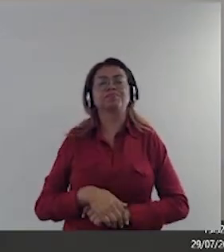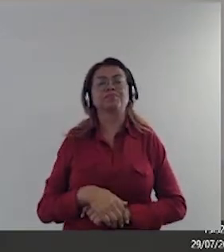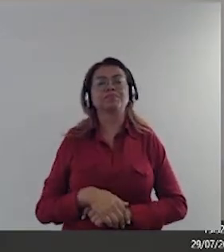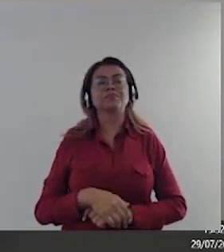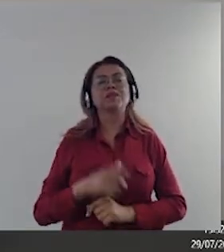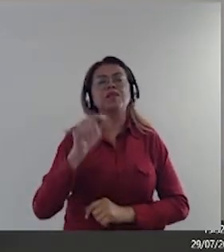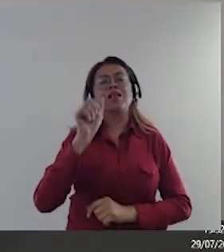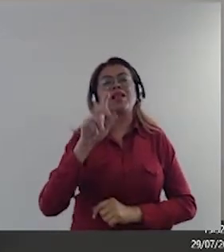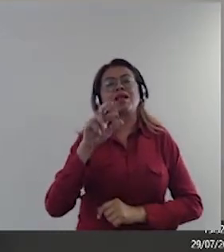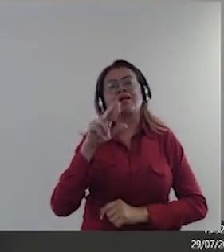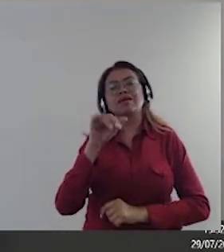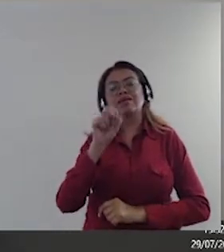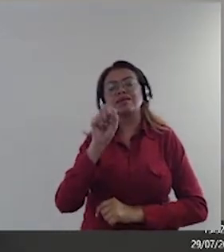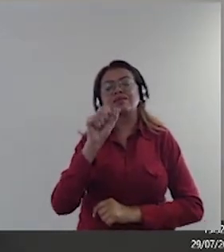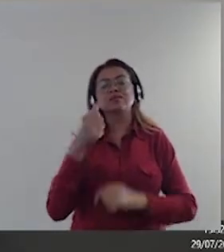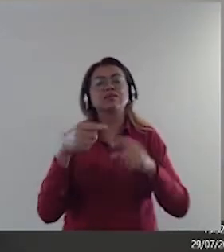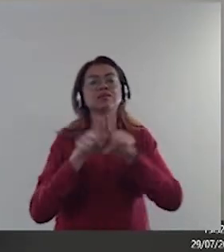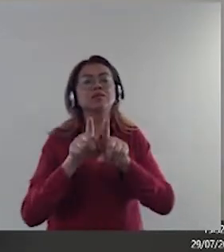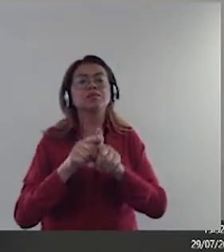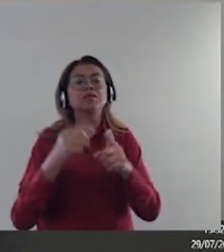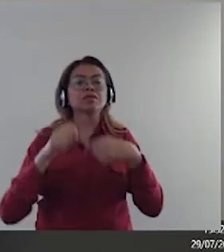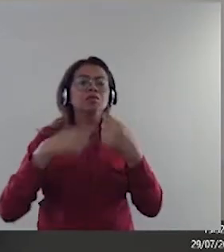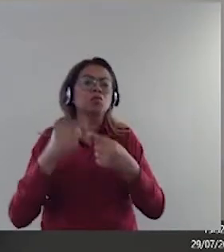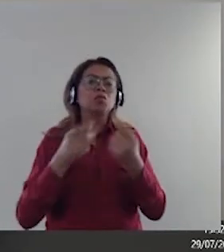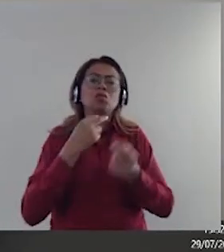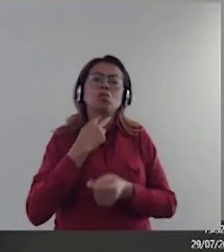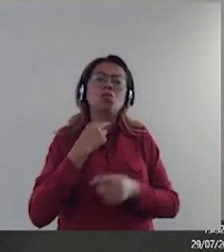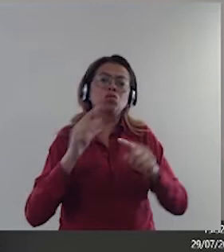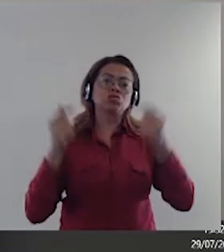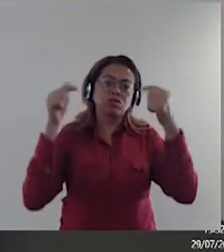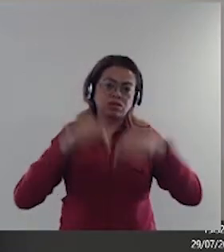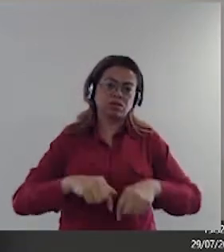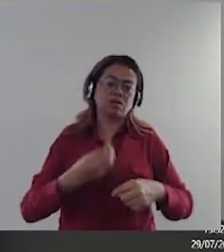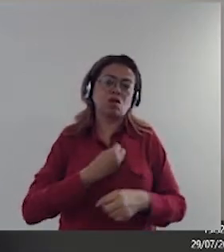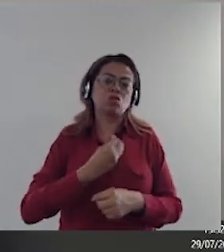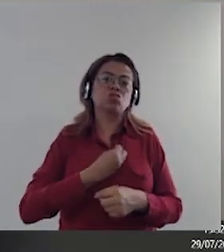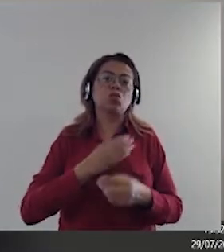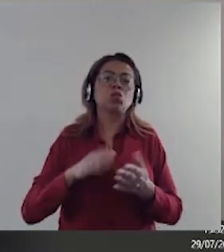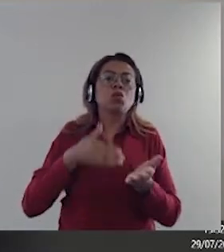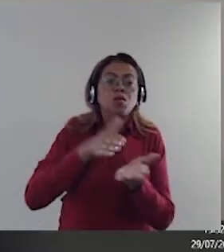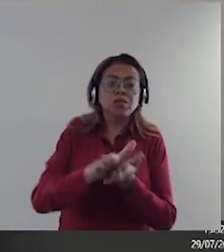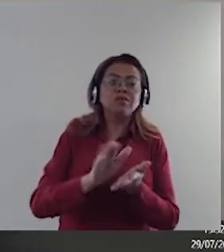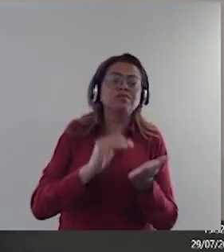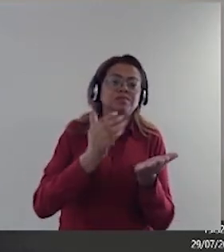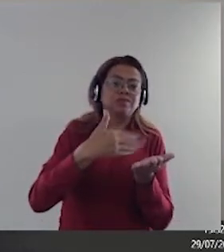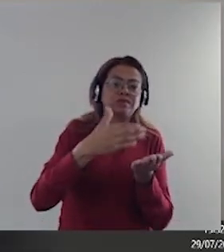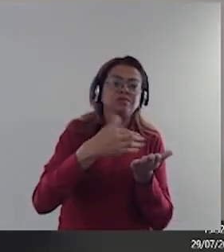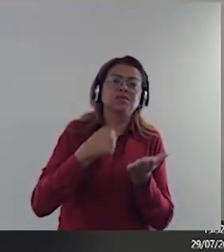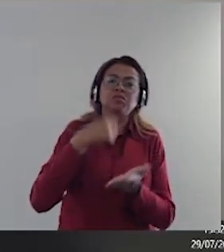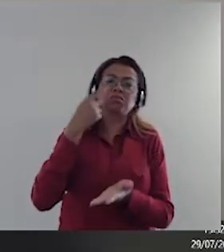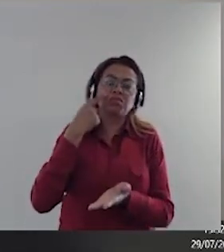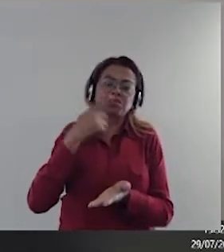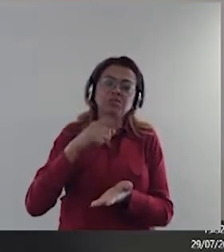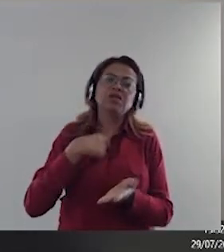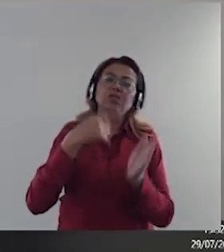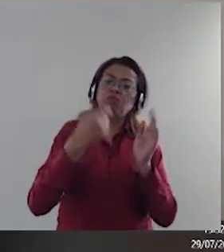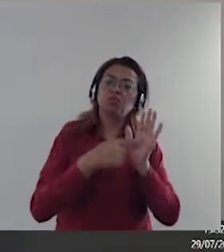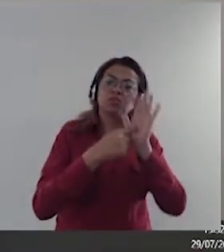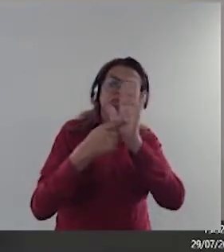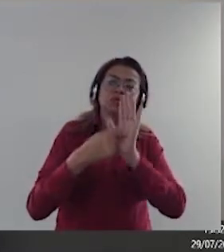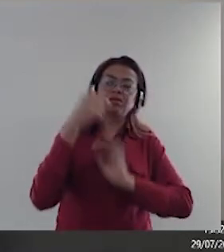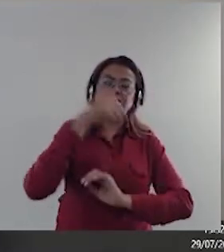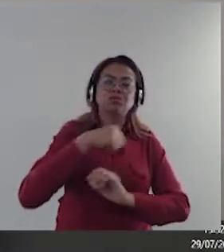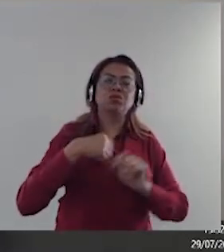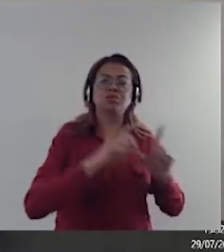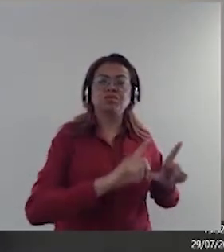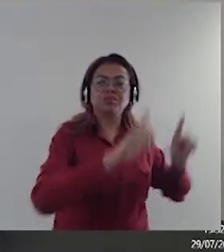a Larissa, que não pôde estar conosco aqui no nosso painel, sobre o lançamento do livro, que ainda agora há pouco a gente presenciou, né, que está aqui constando aqui também no nosso